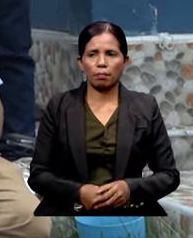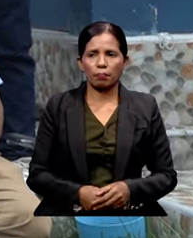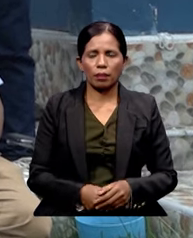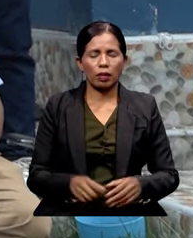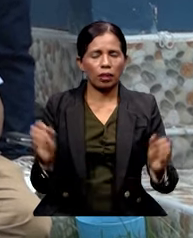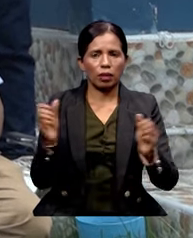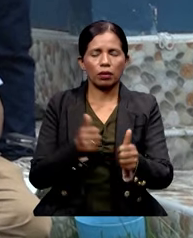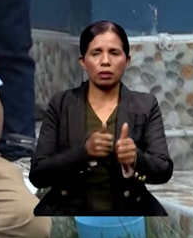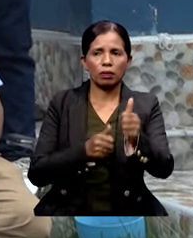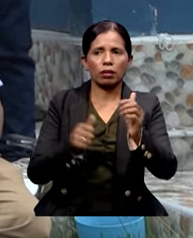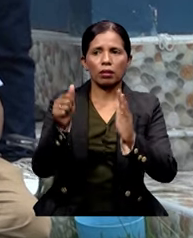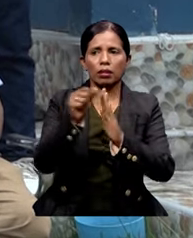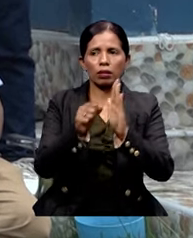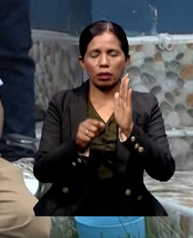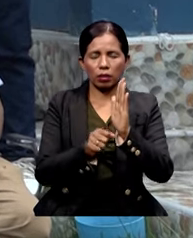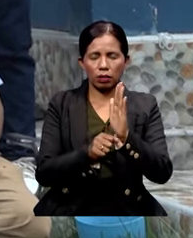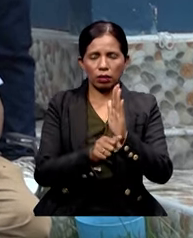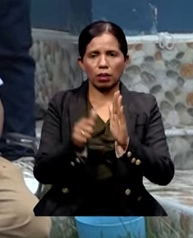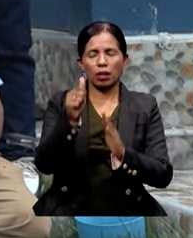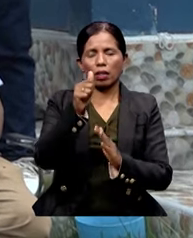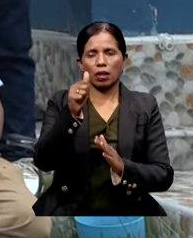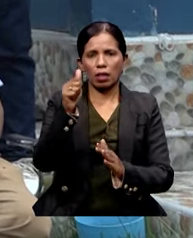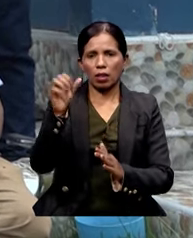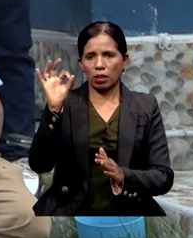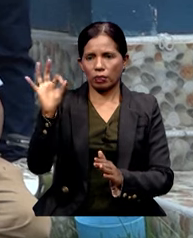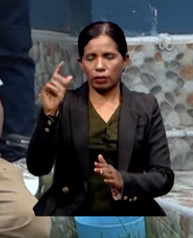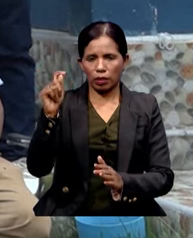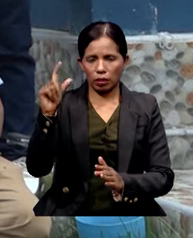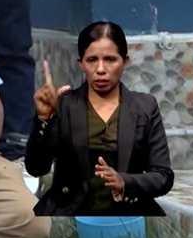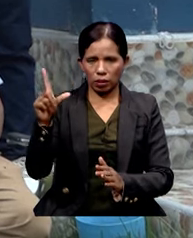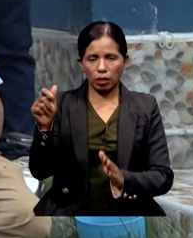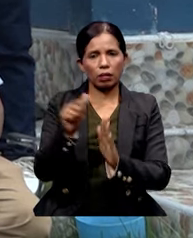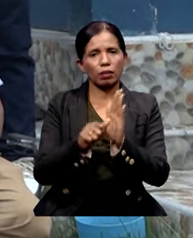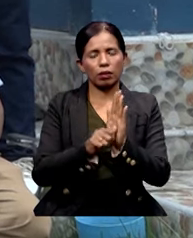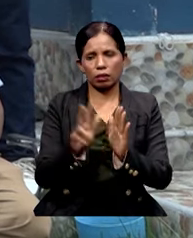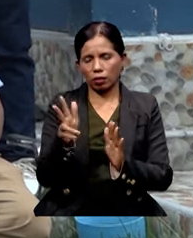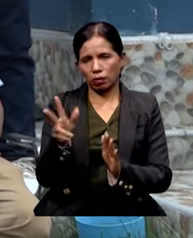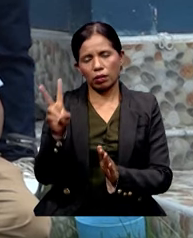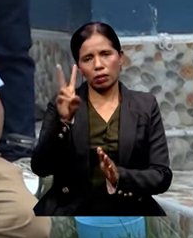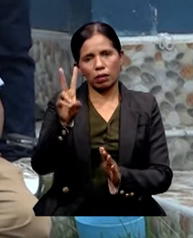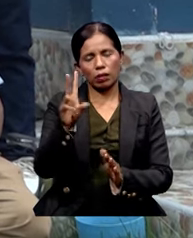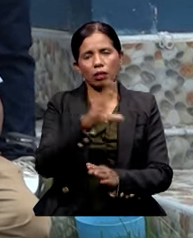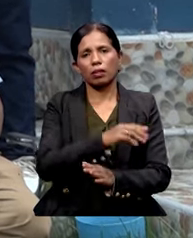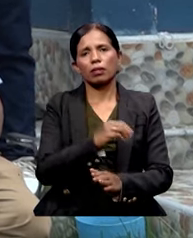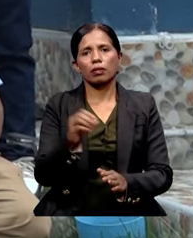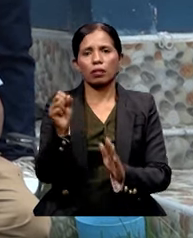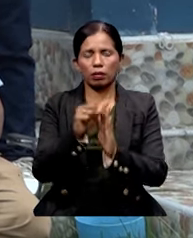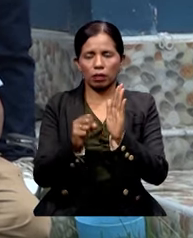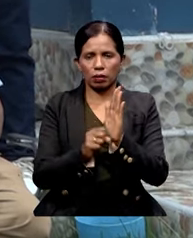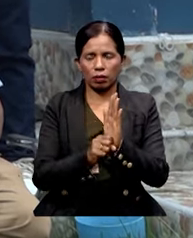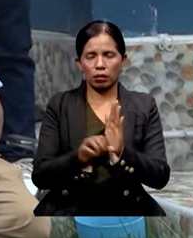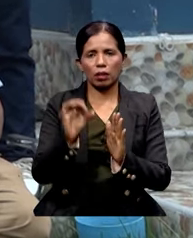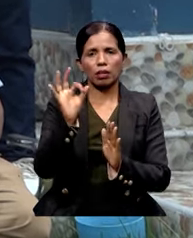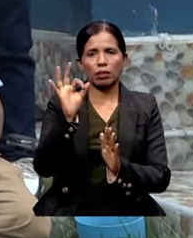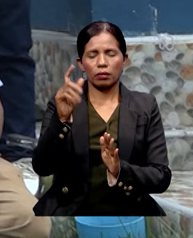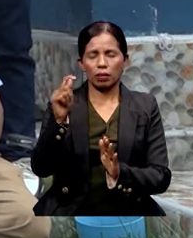latuir estatuto Asosiasaun Arbitragem AAFTL, artigo 32, no estatuto FFTL, artigo